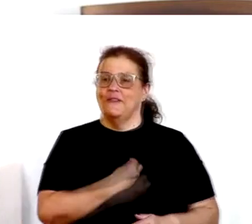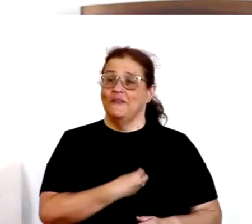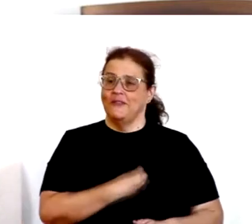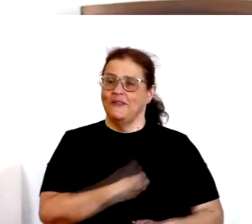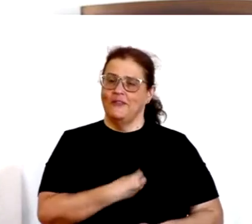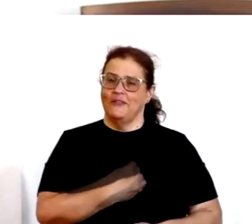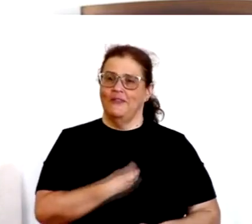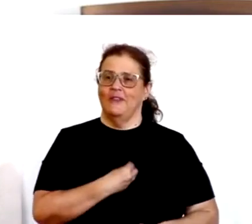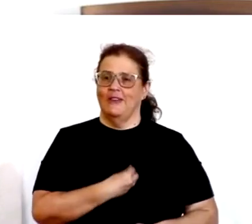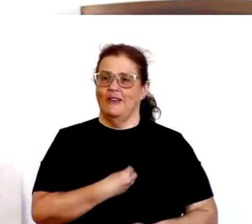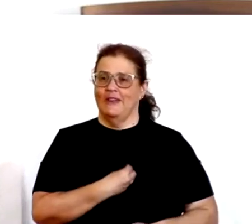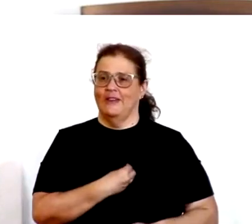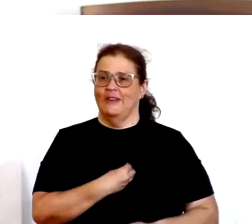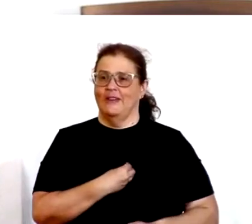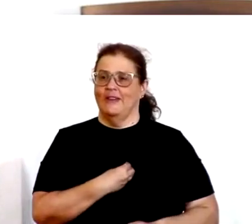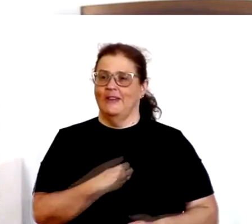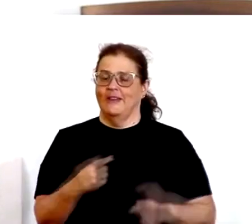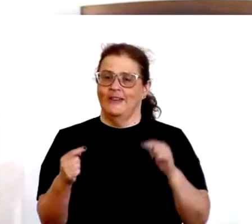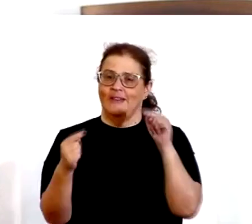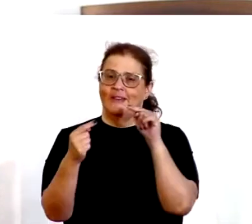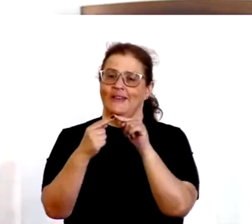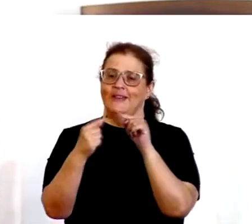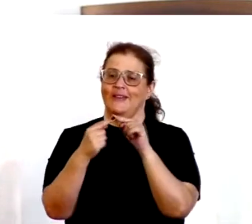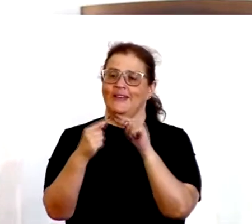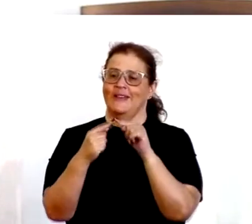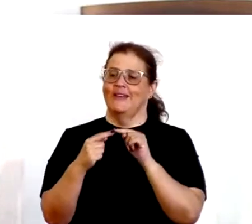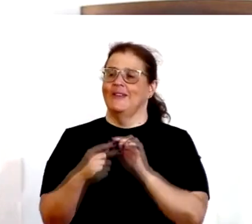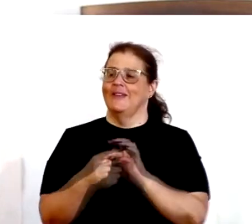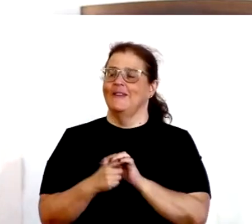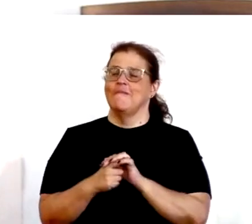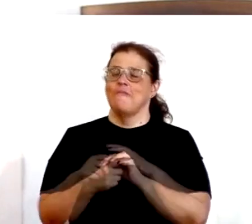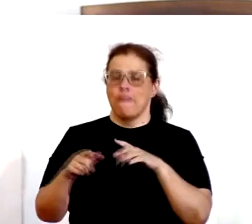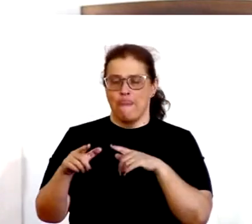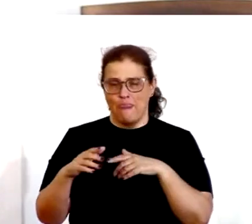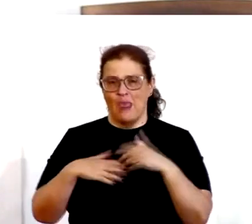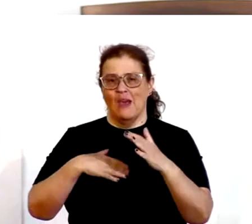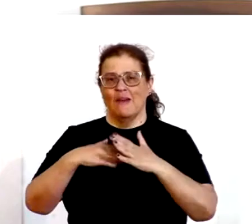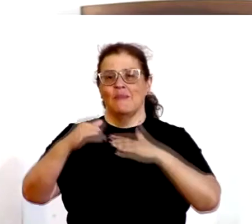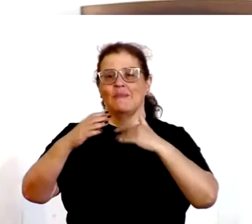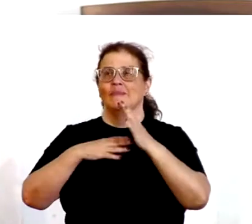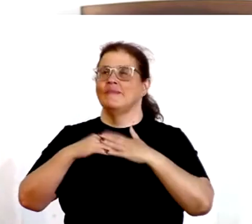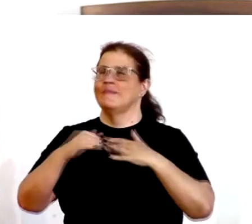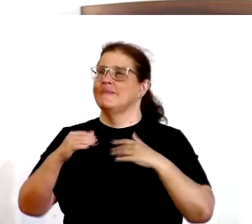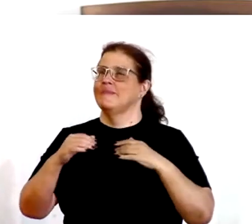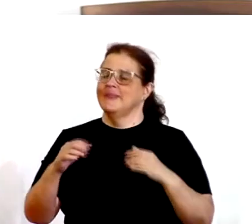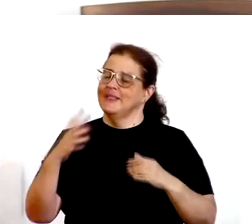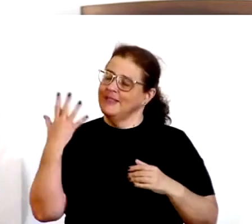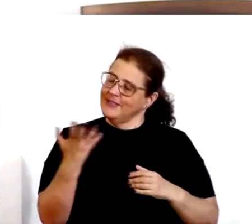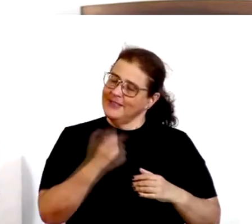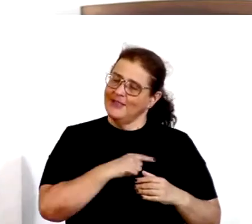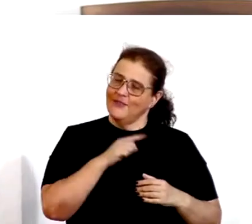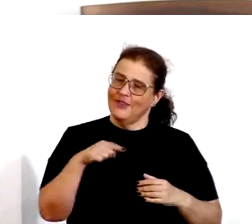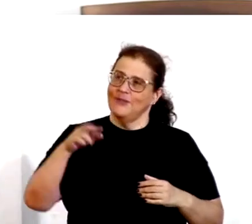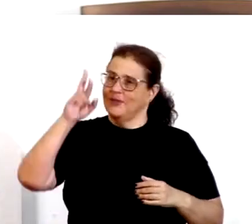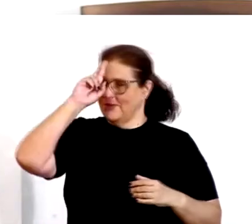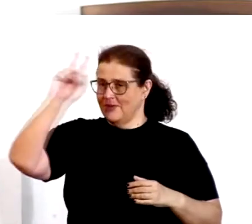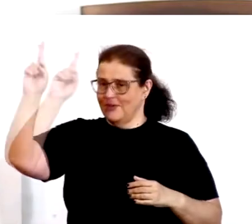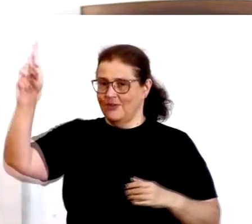de acordo com essa obra redentora do Senhor. A saber que os gentios